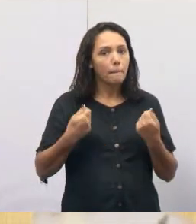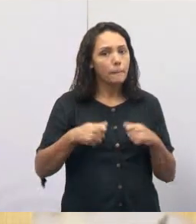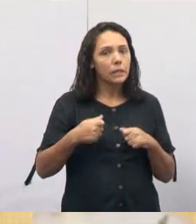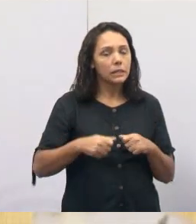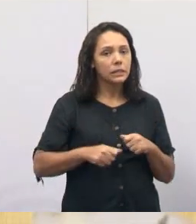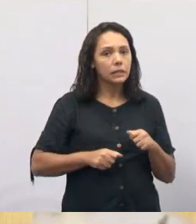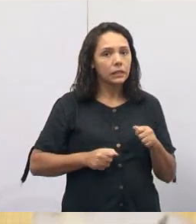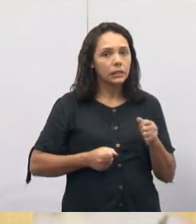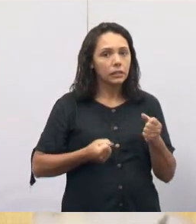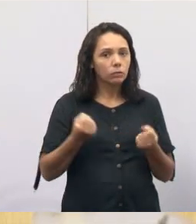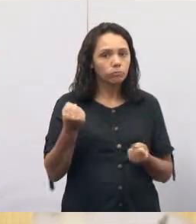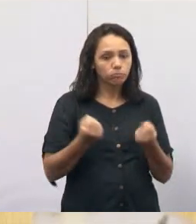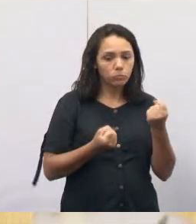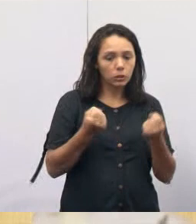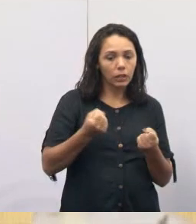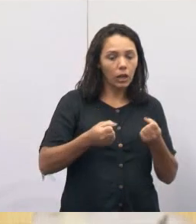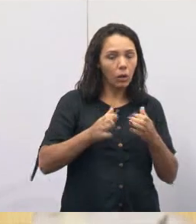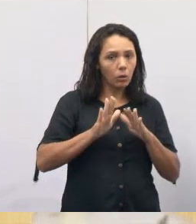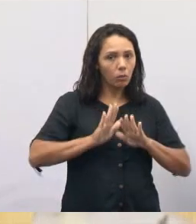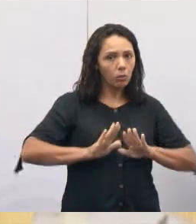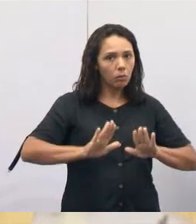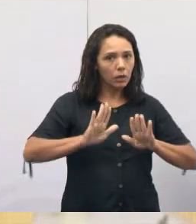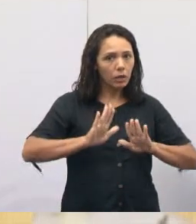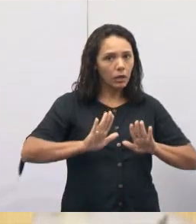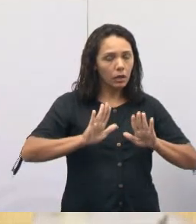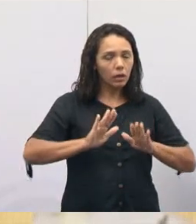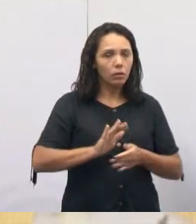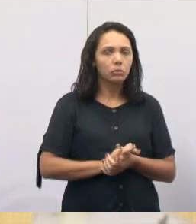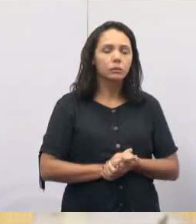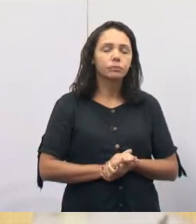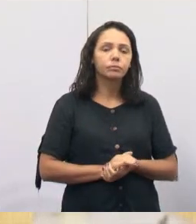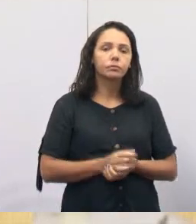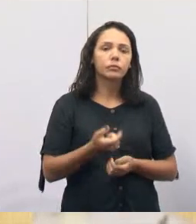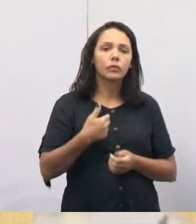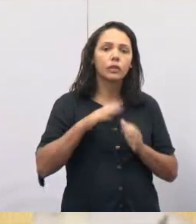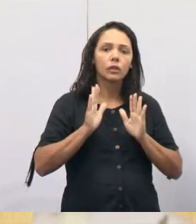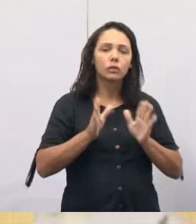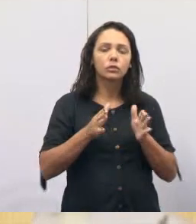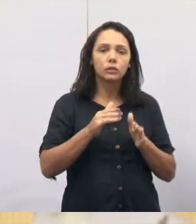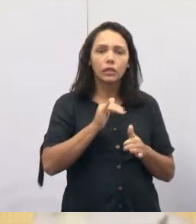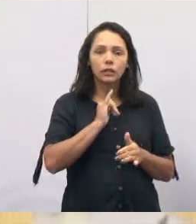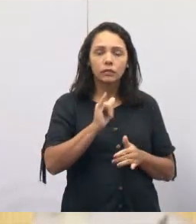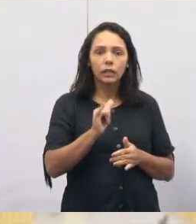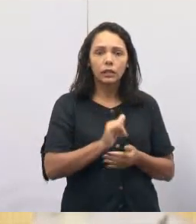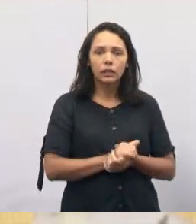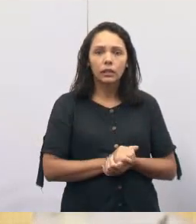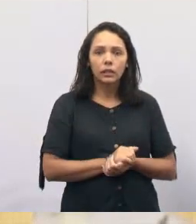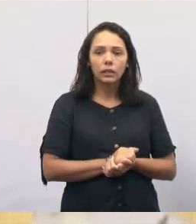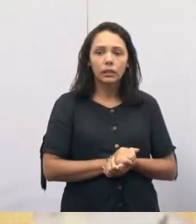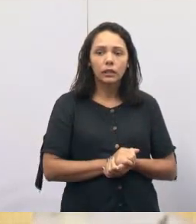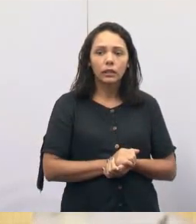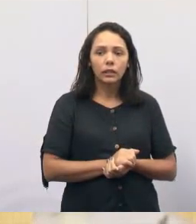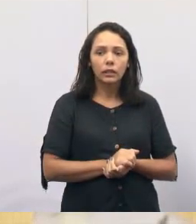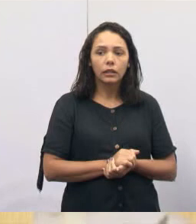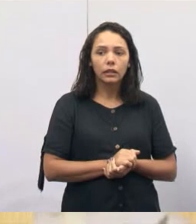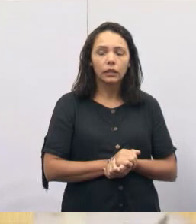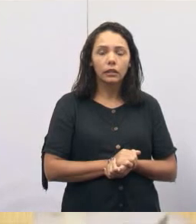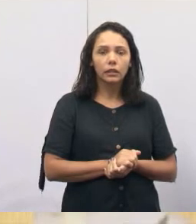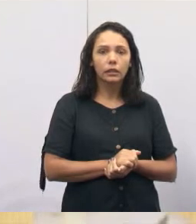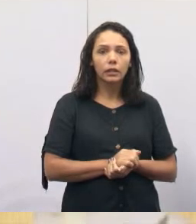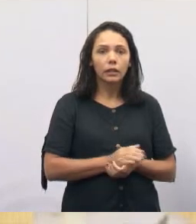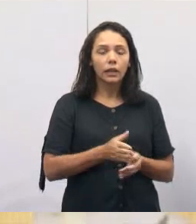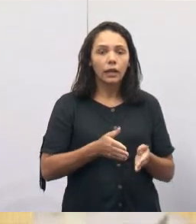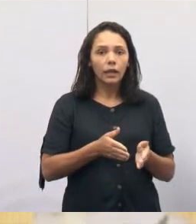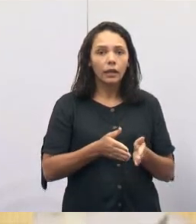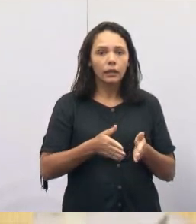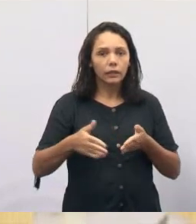velocidade. Eu já falei que existem vias no Meia-Lua que em vez de ser 40 por hora, é 50 por hora. A entrada principal